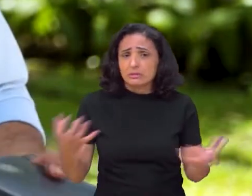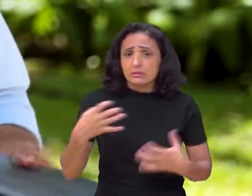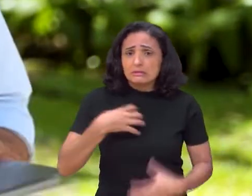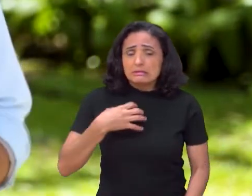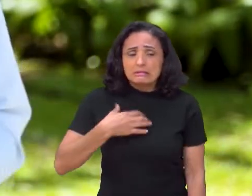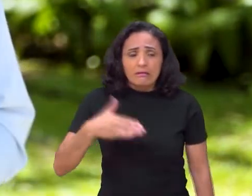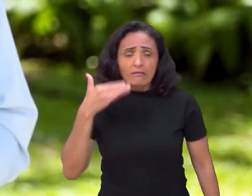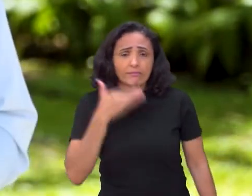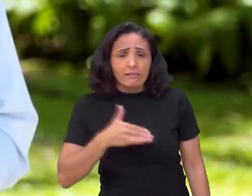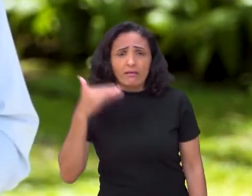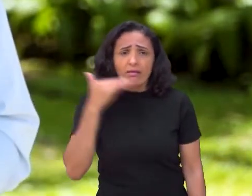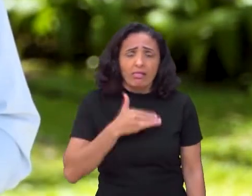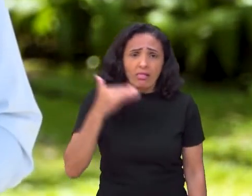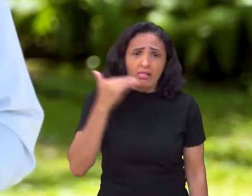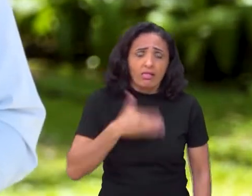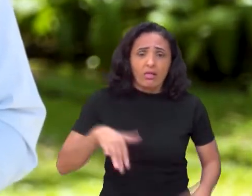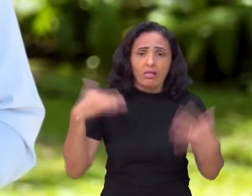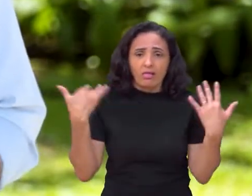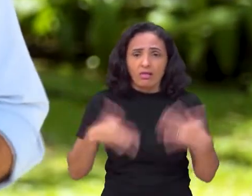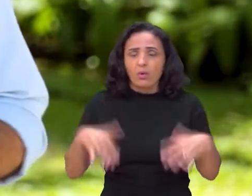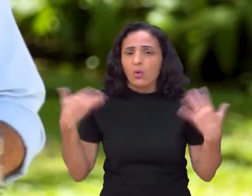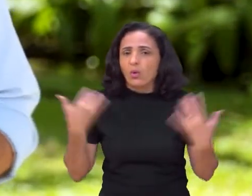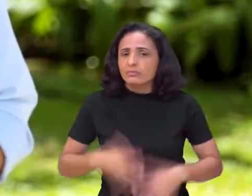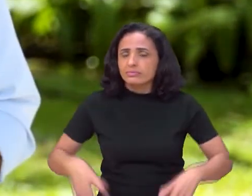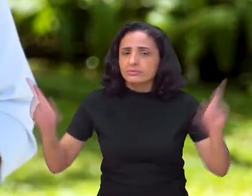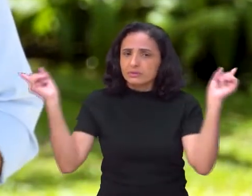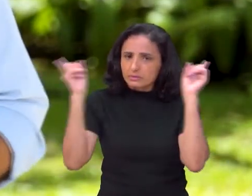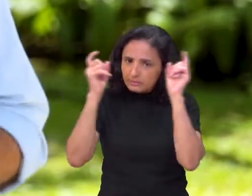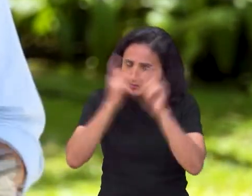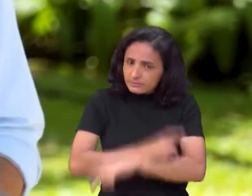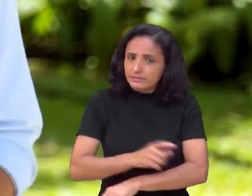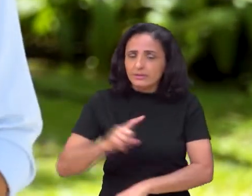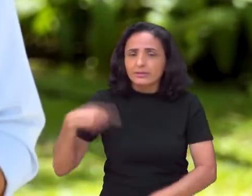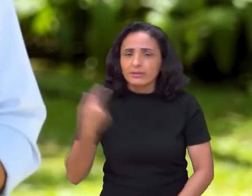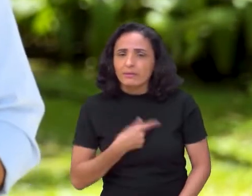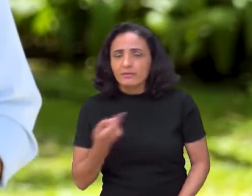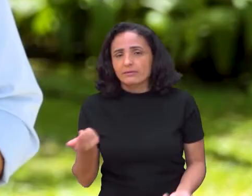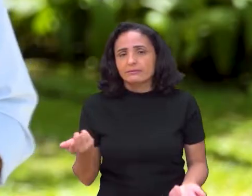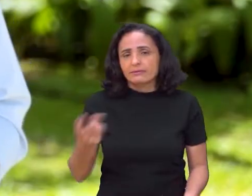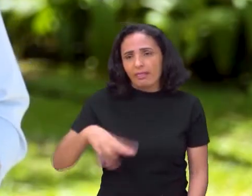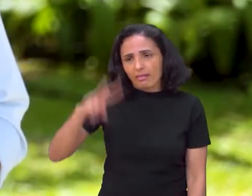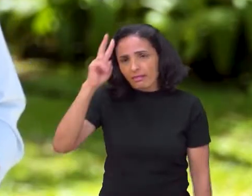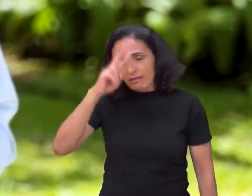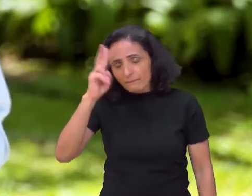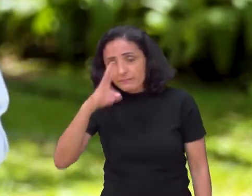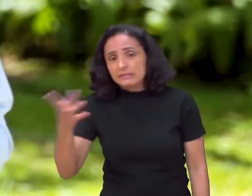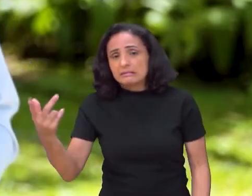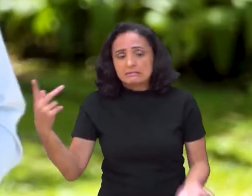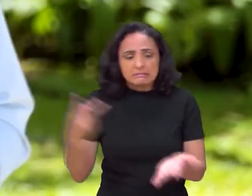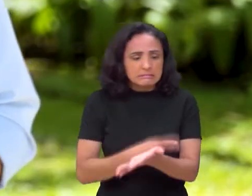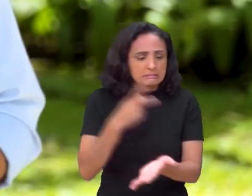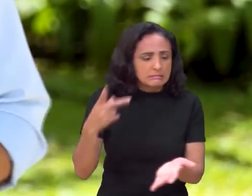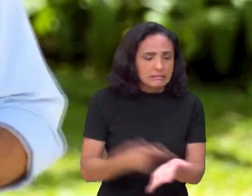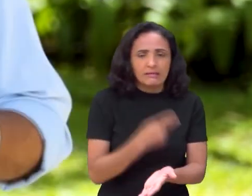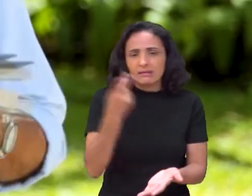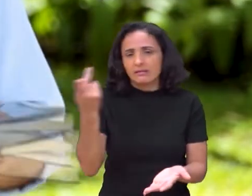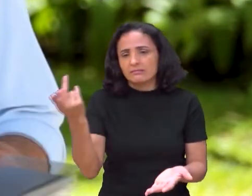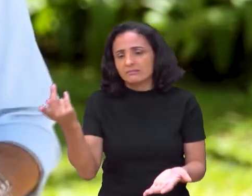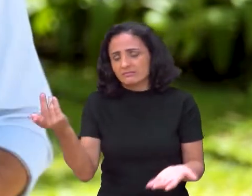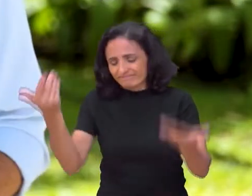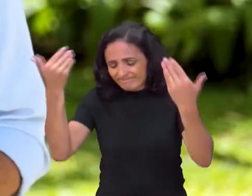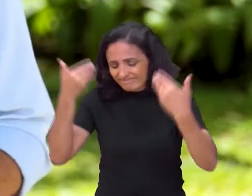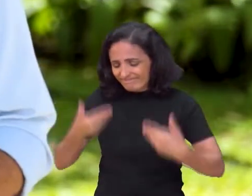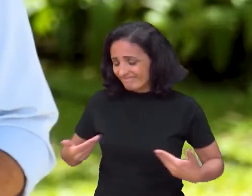para refletir comigo agora neste momento, podemos lembrar das nossas falhas, das nossas precipitações, daquilo